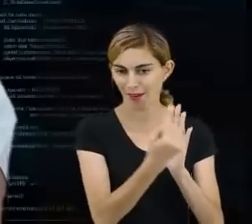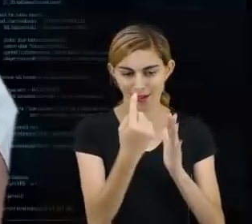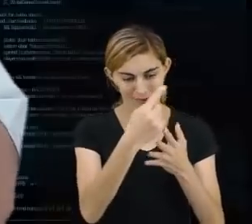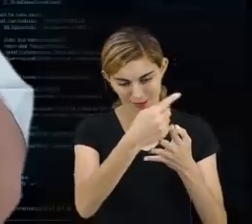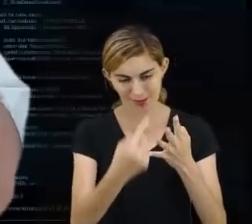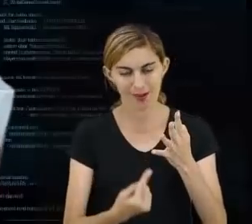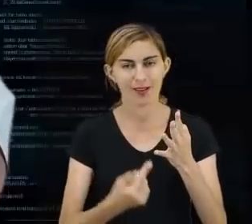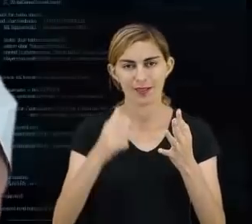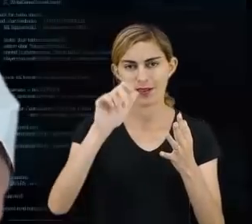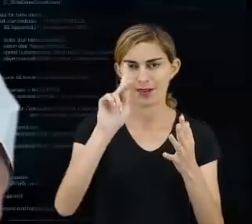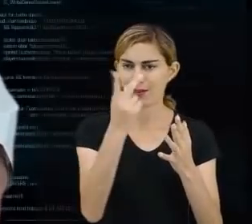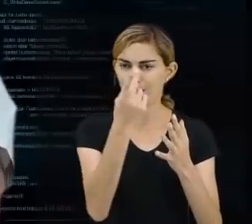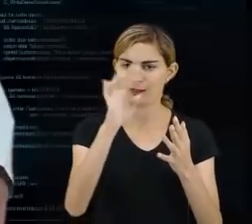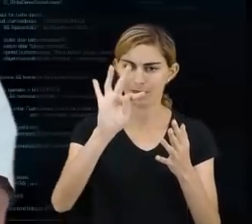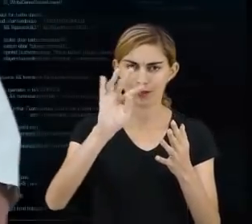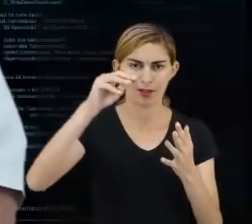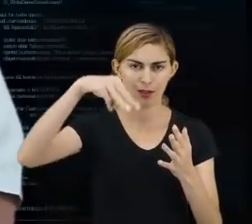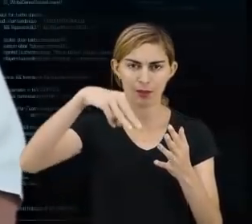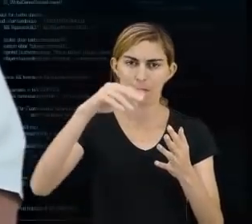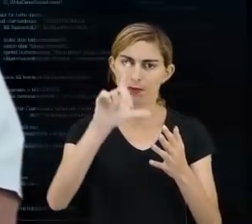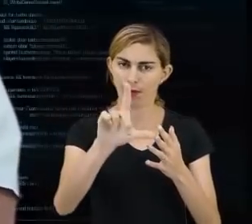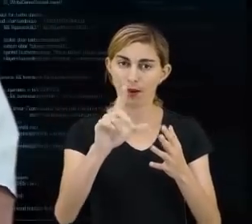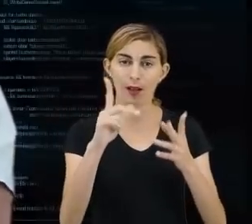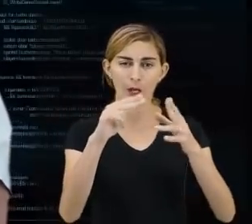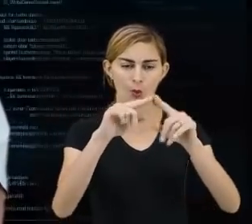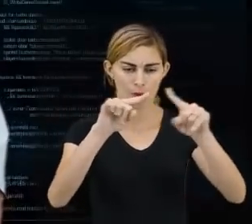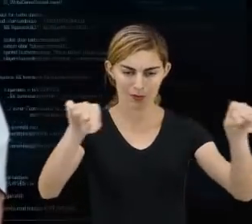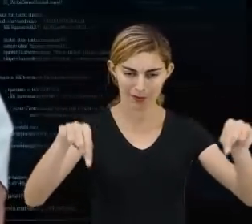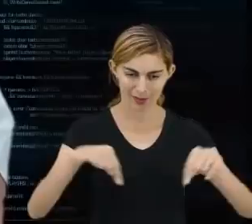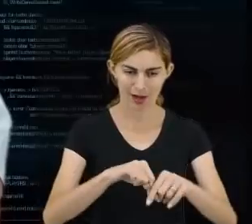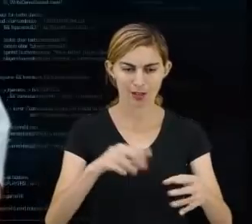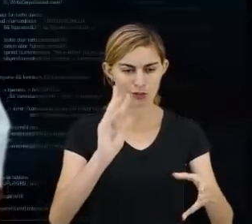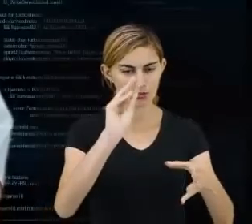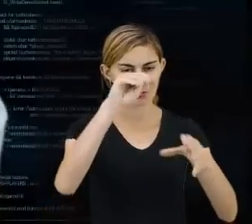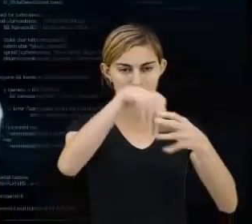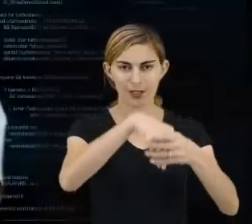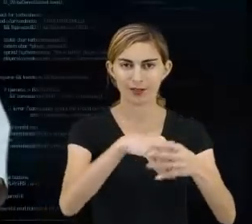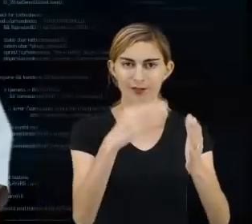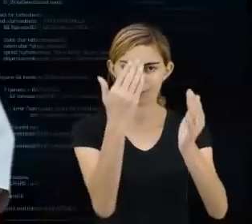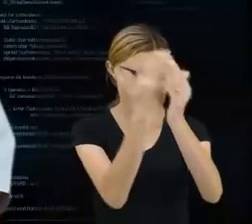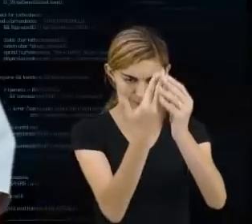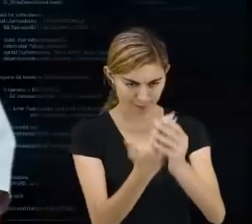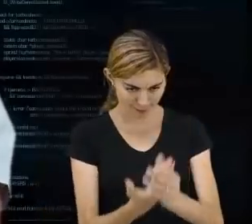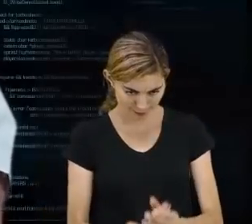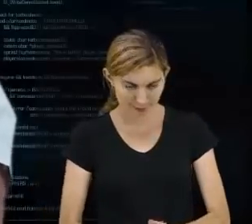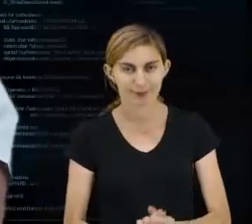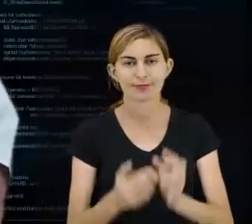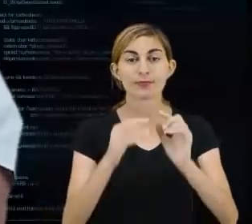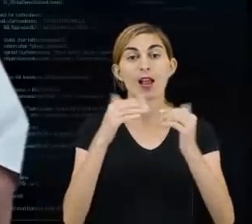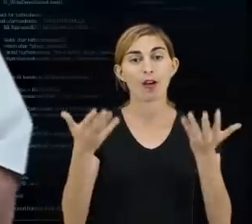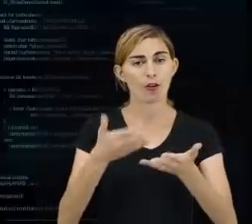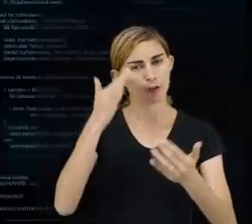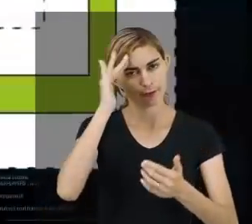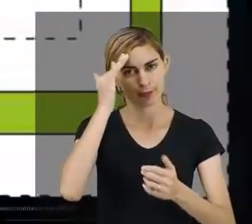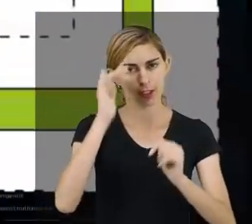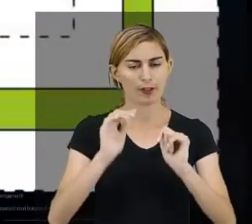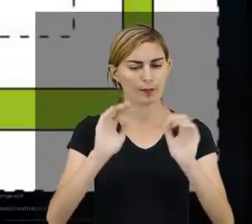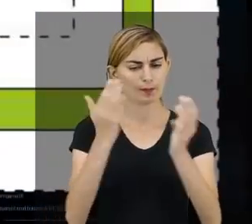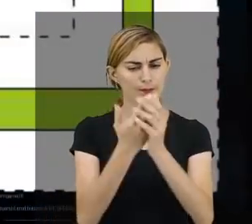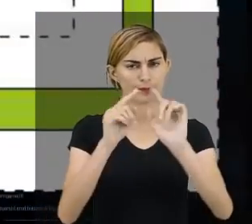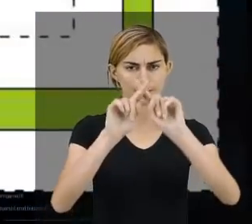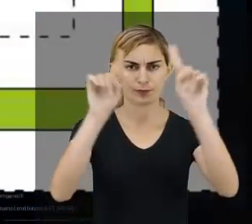elemento HTML ele é uma caixa, que você coloca caixa dentro de caixas? Então, agora a gente vai entender essa caixa. Essa caixa ela